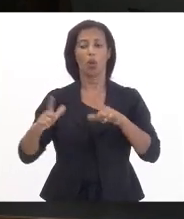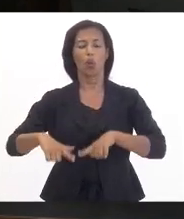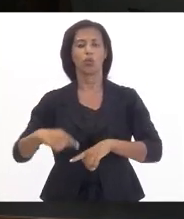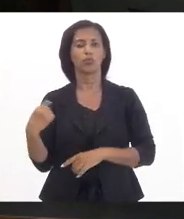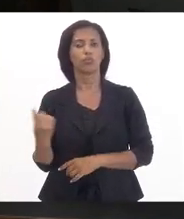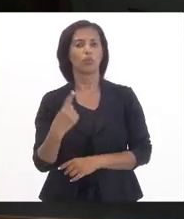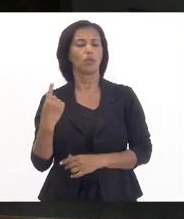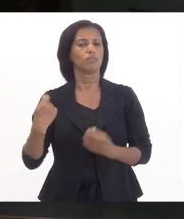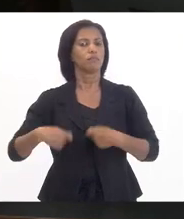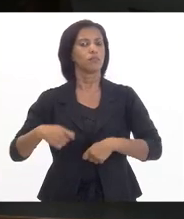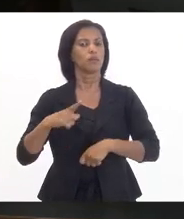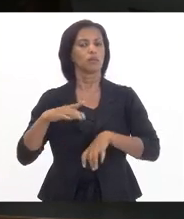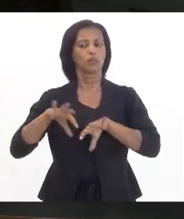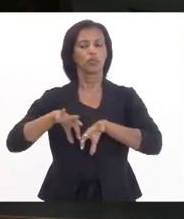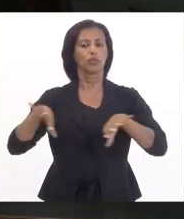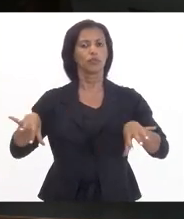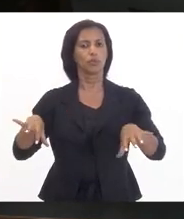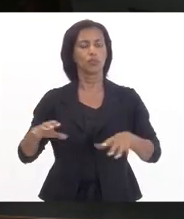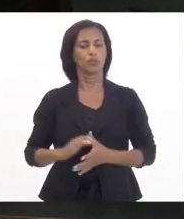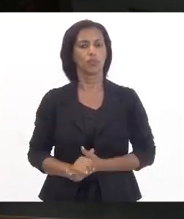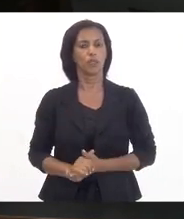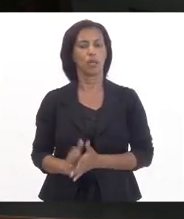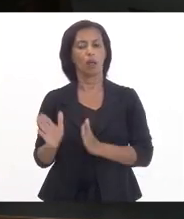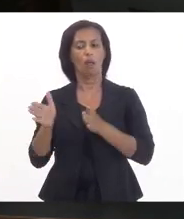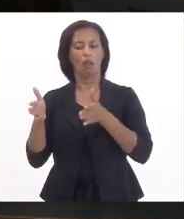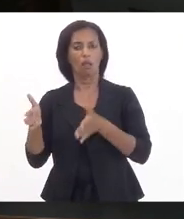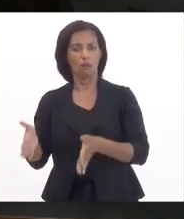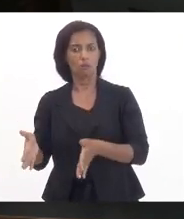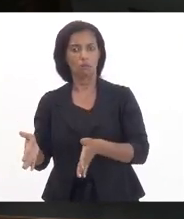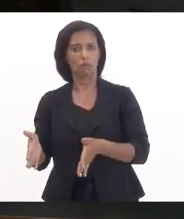temos que fazer a divisão clara entre